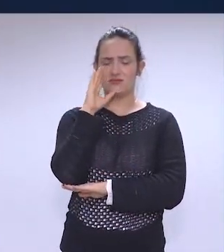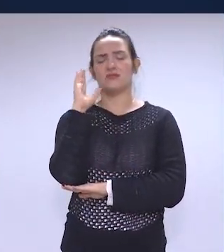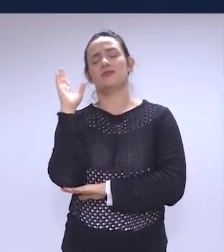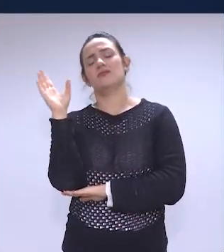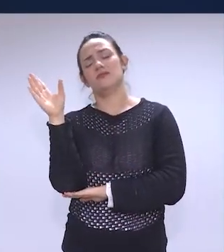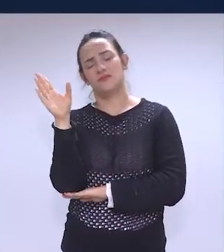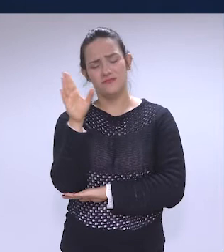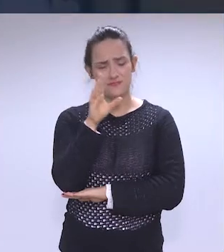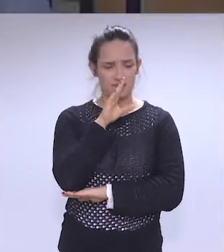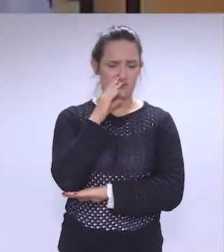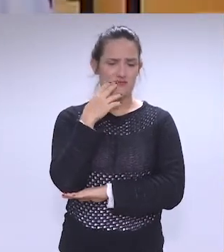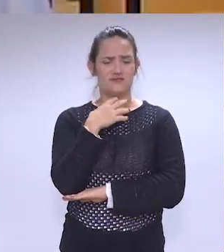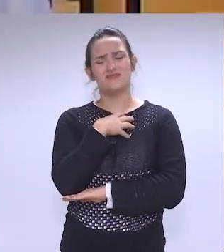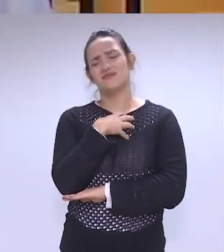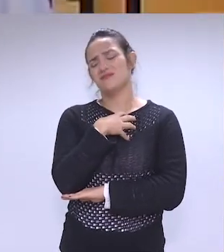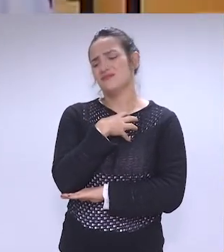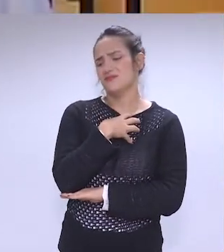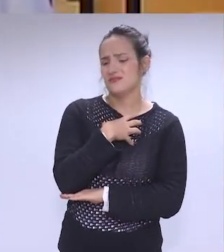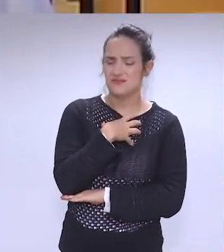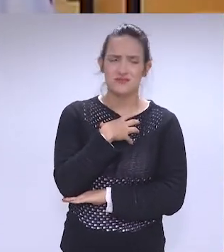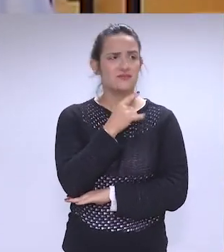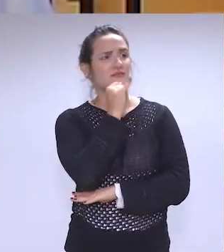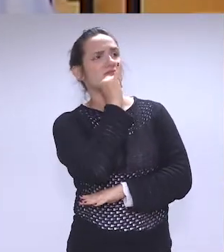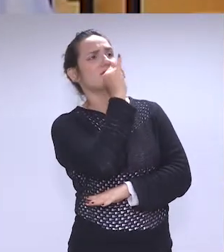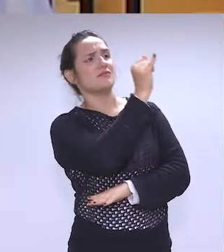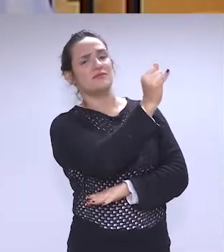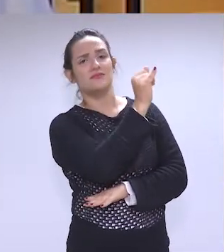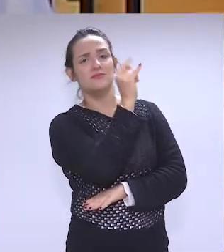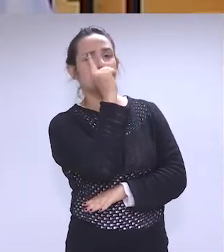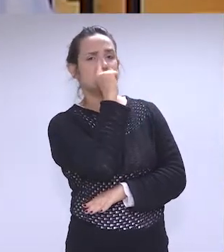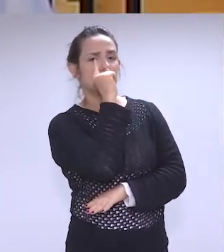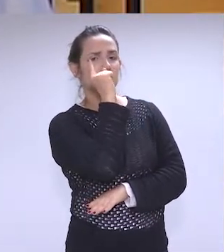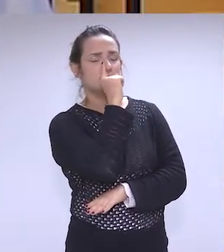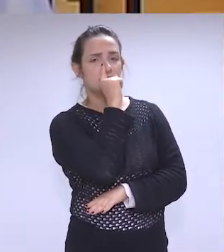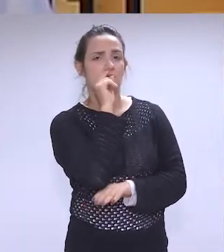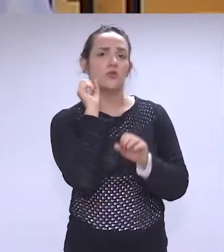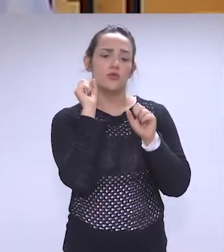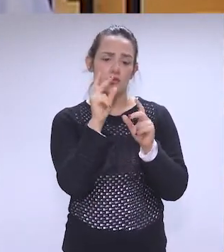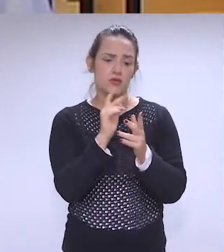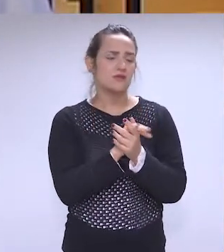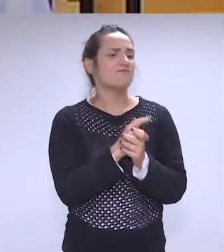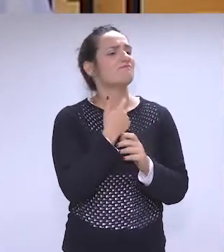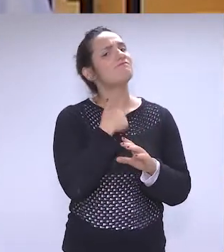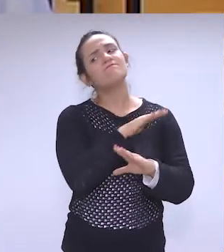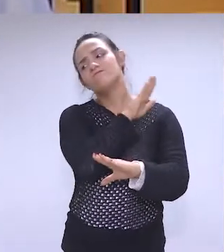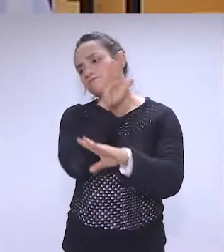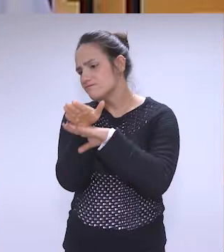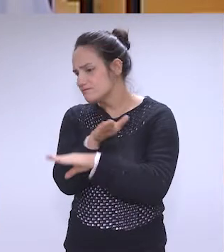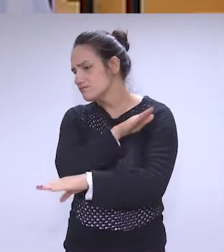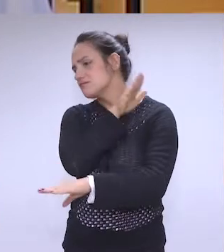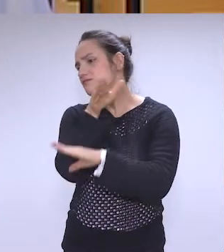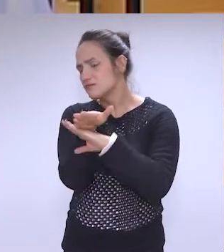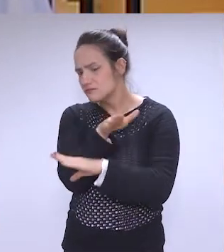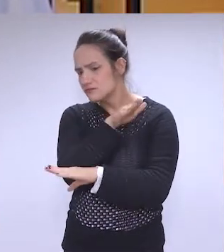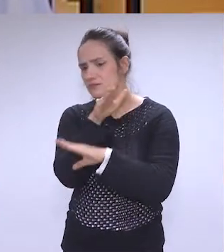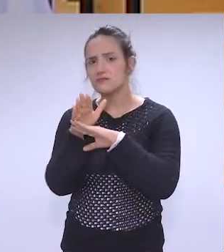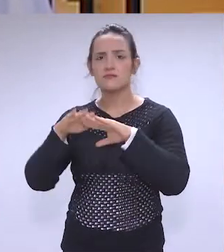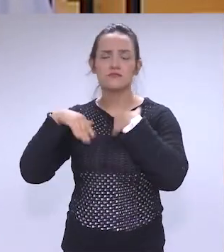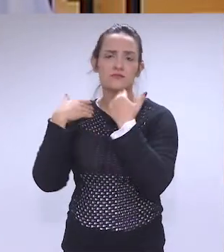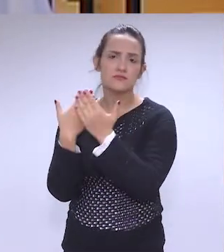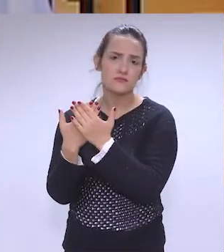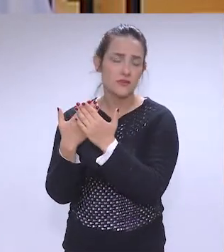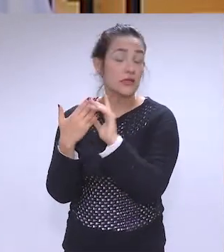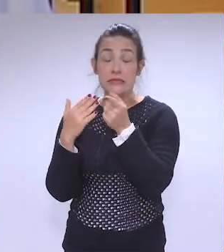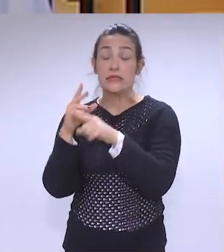A primeira a saber foi minha mãe, né? E aí depois de muito tempo no hospital, nada se resolvia, a gente foi